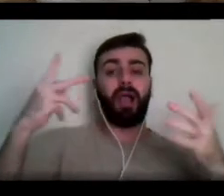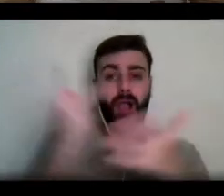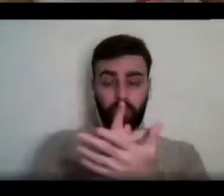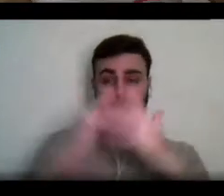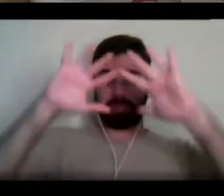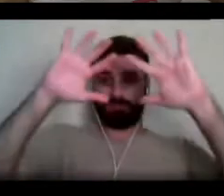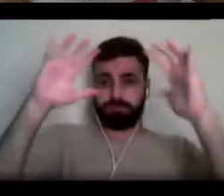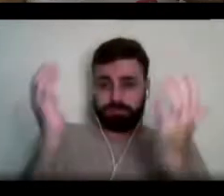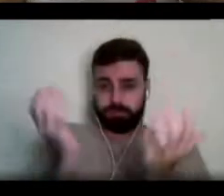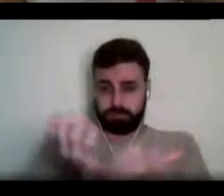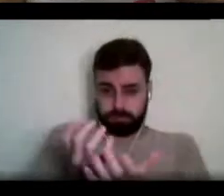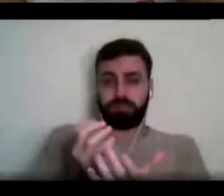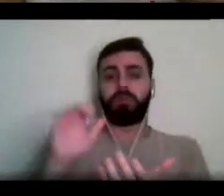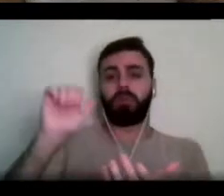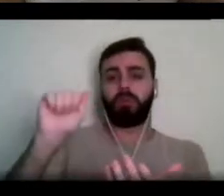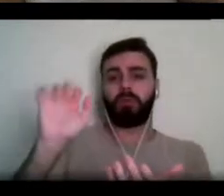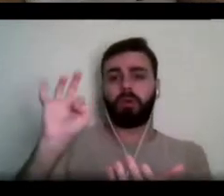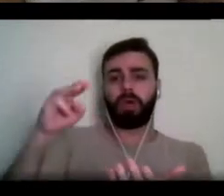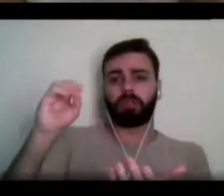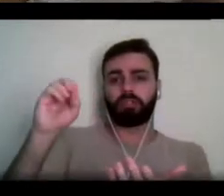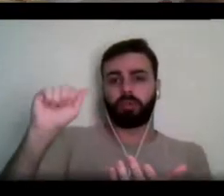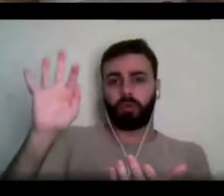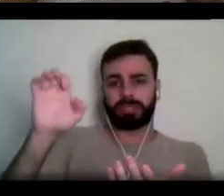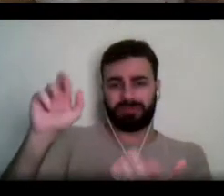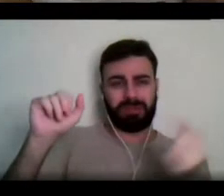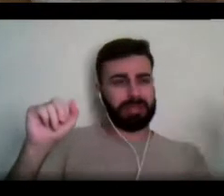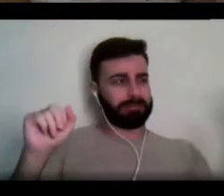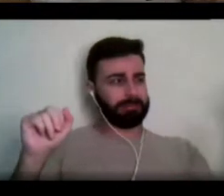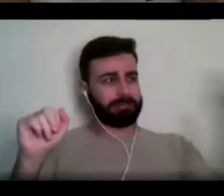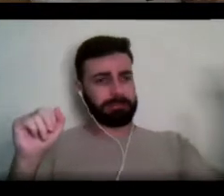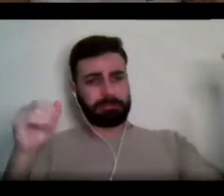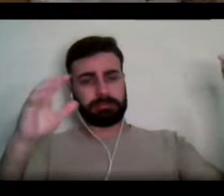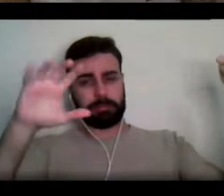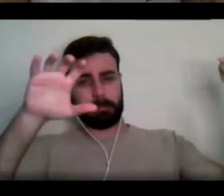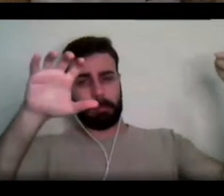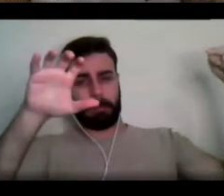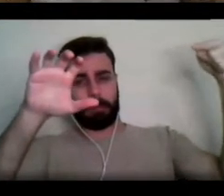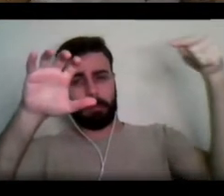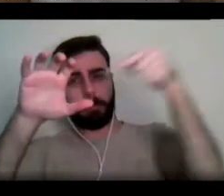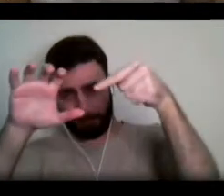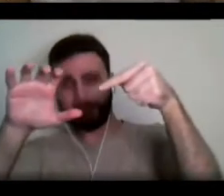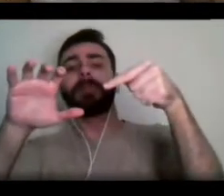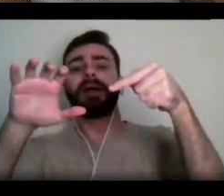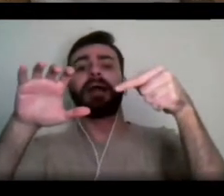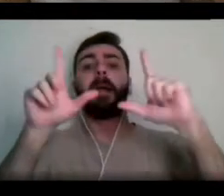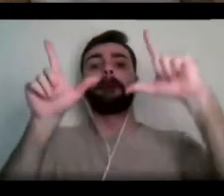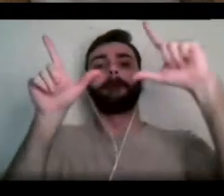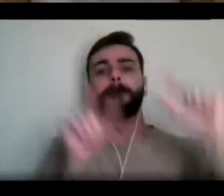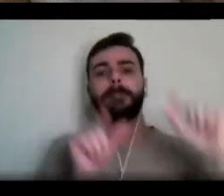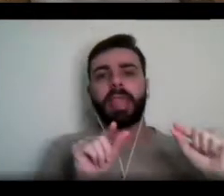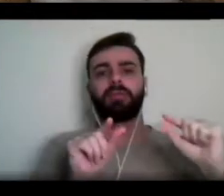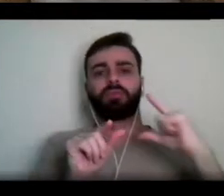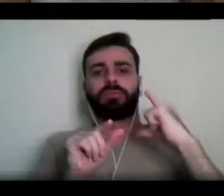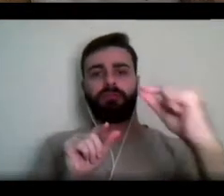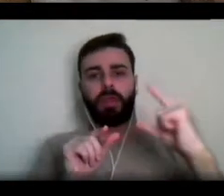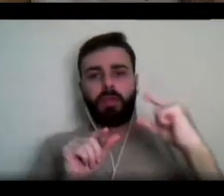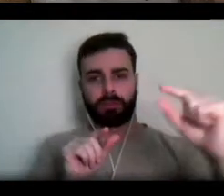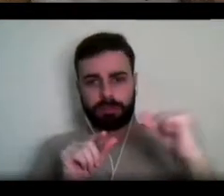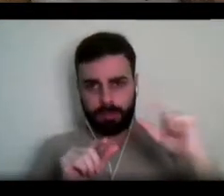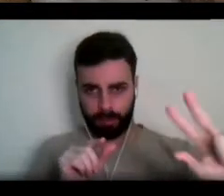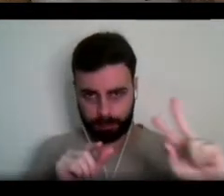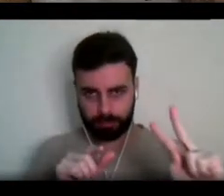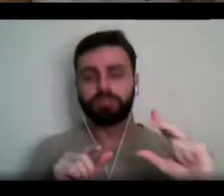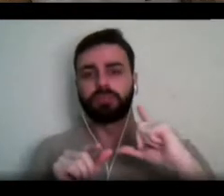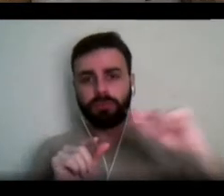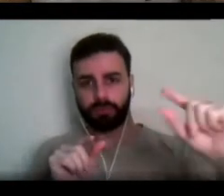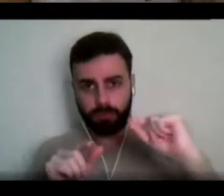etapas. Etapa A fricção com a atmosfera reduziu a velocidade de 19.300 km